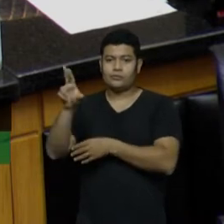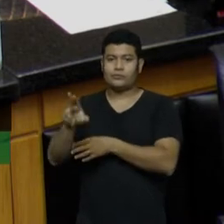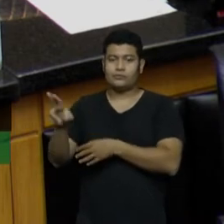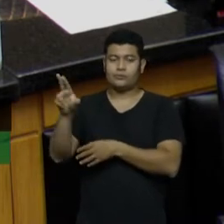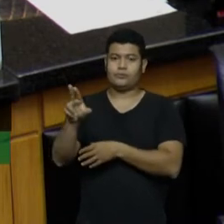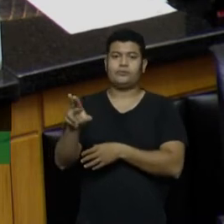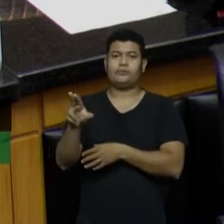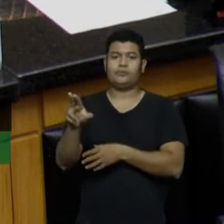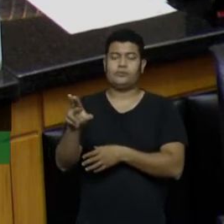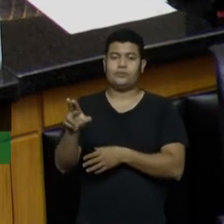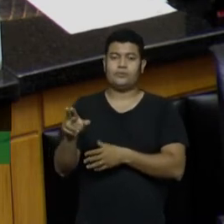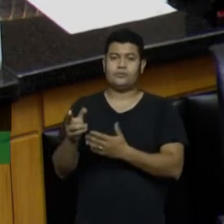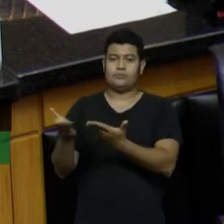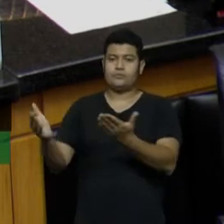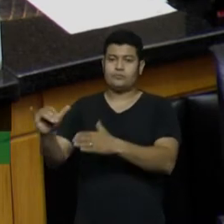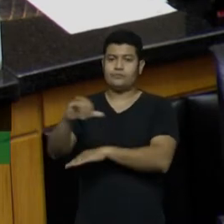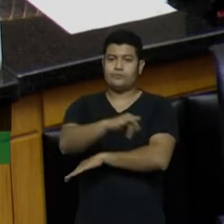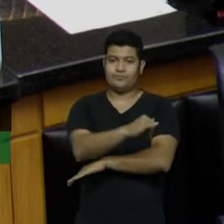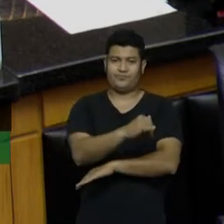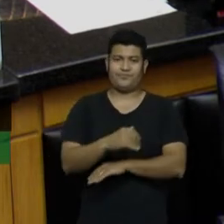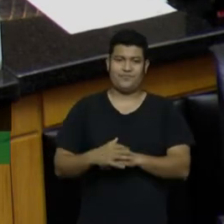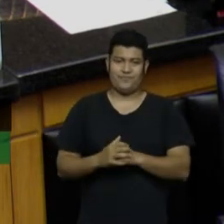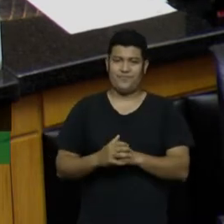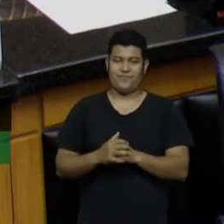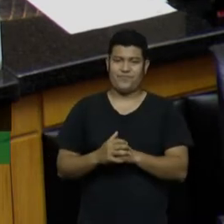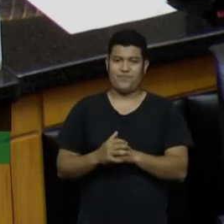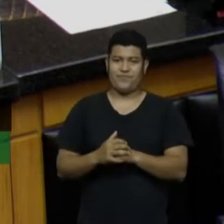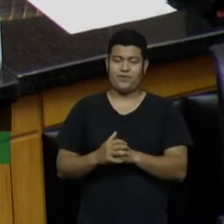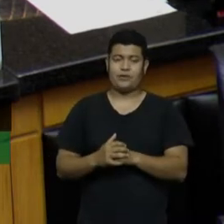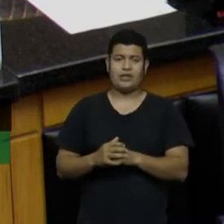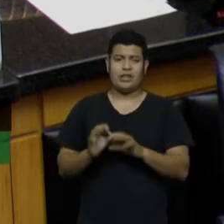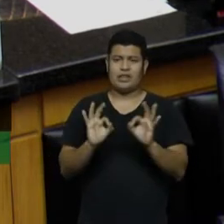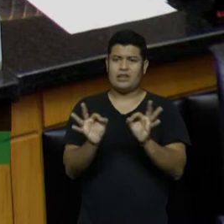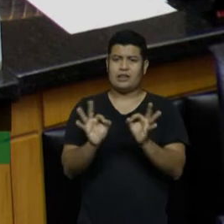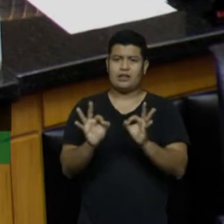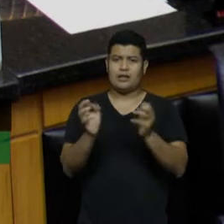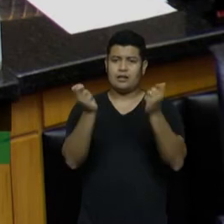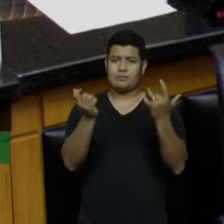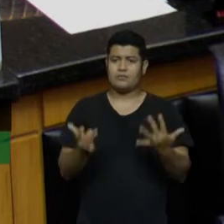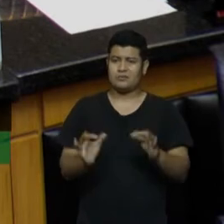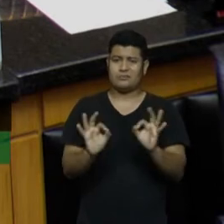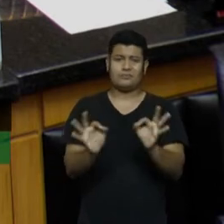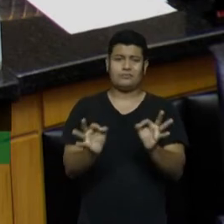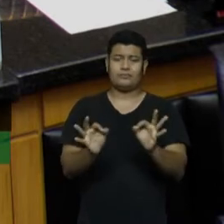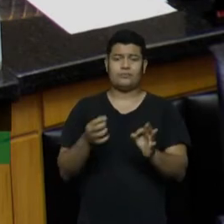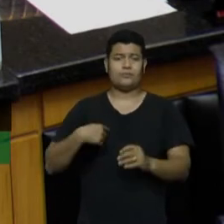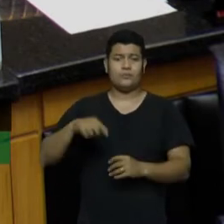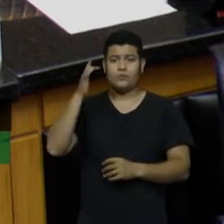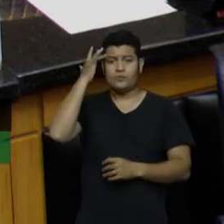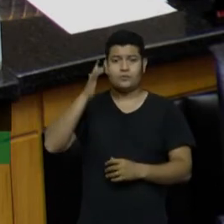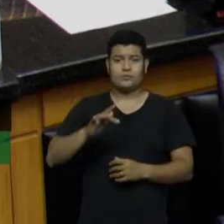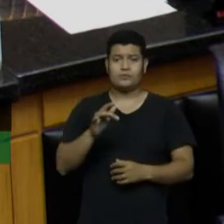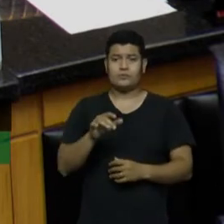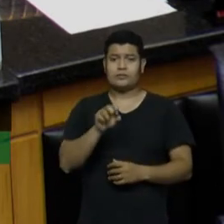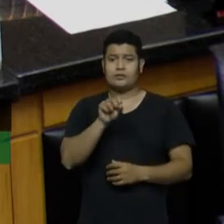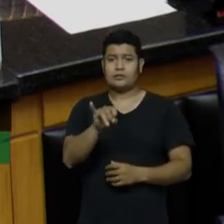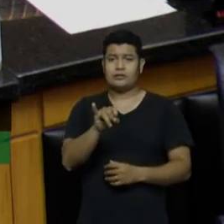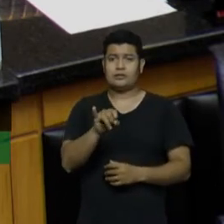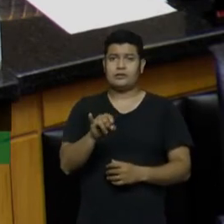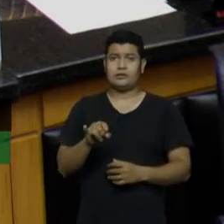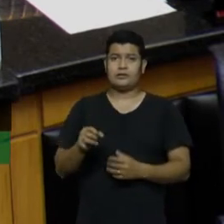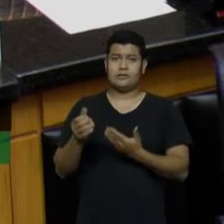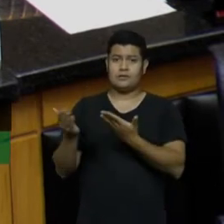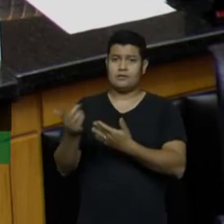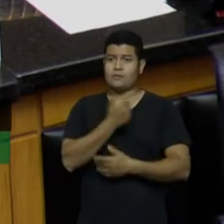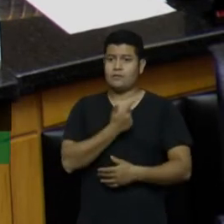daquele avião. Então, nada foi esclarecido ainda. Nós não sabemos, nem ao menos, se como é que está a situação. O governador